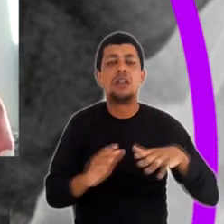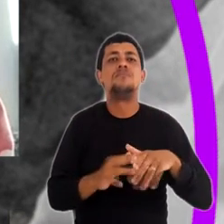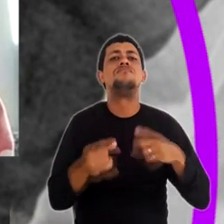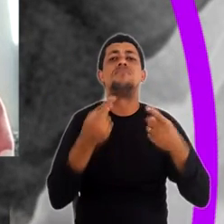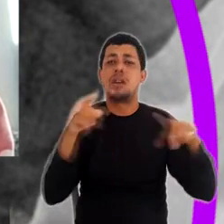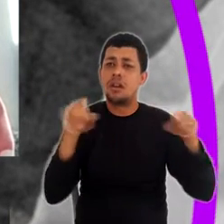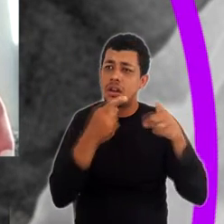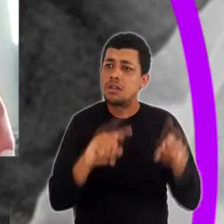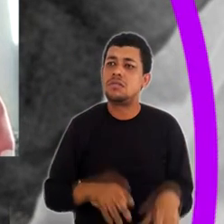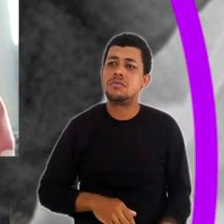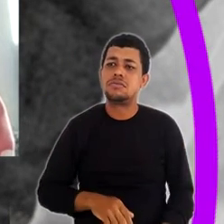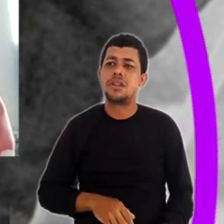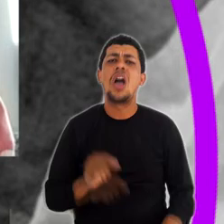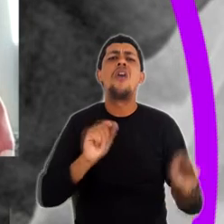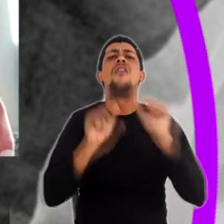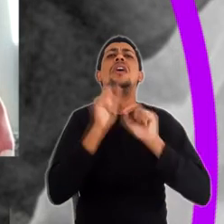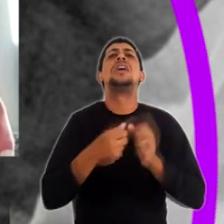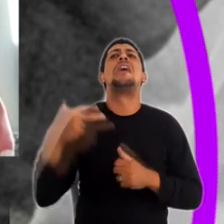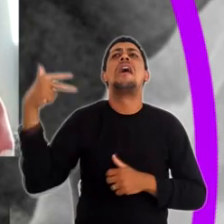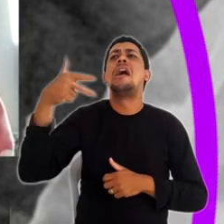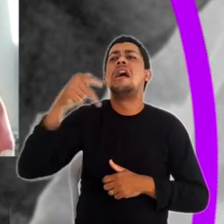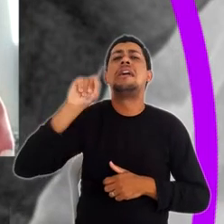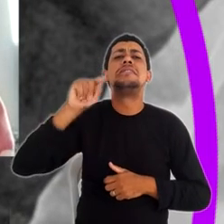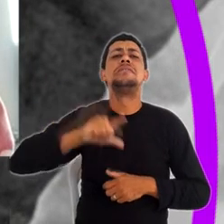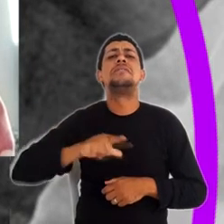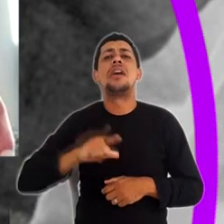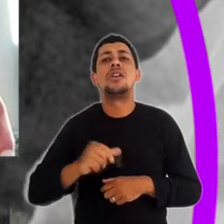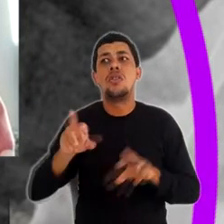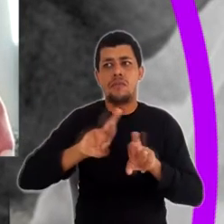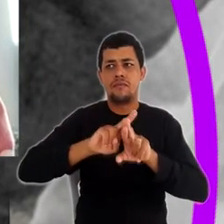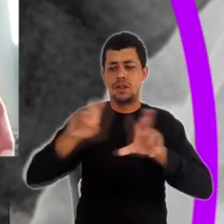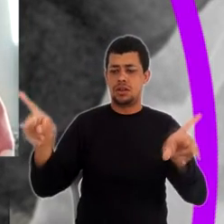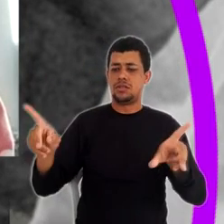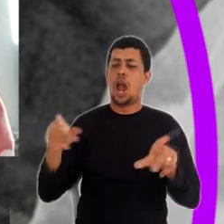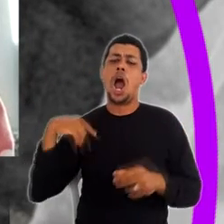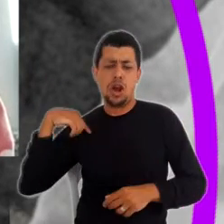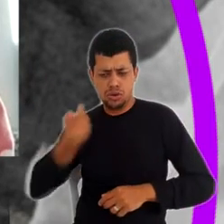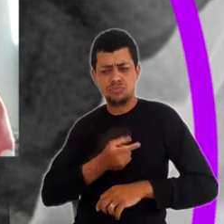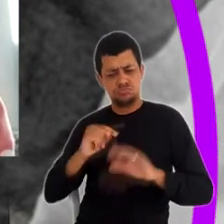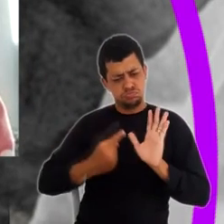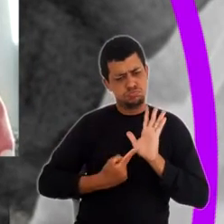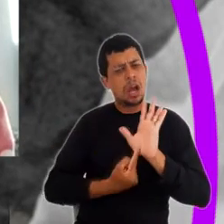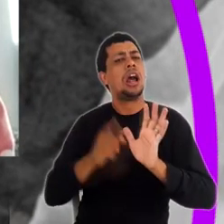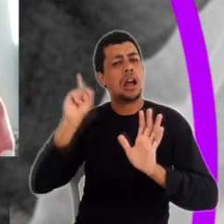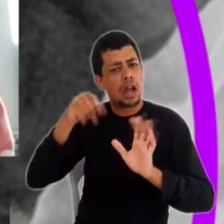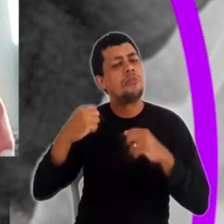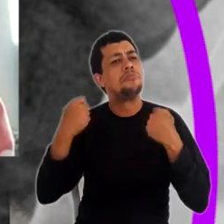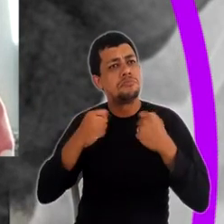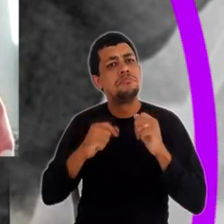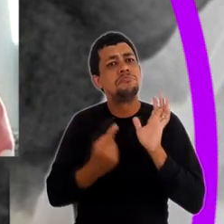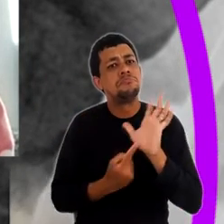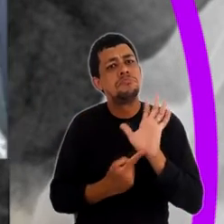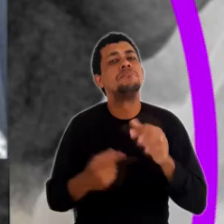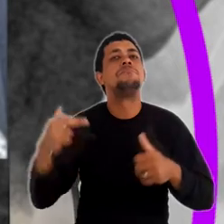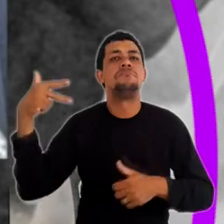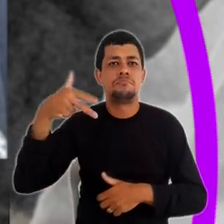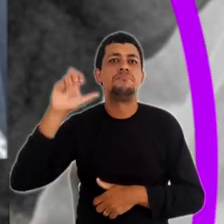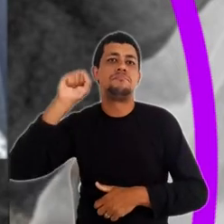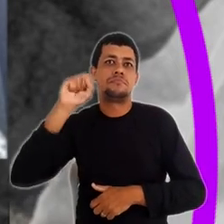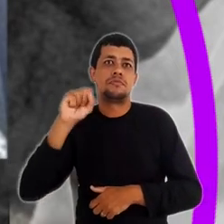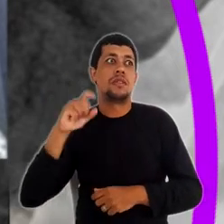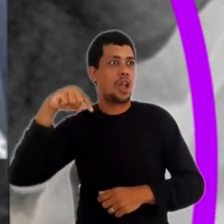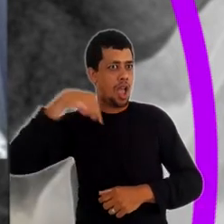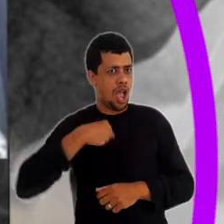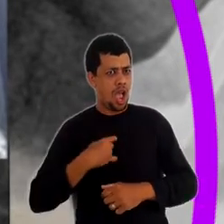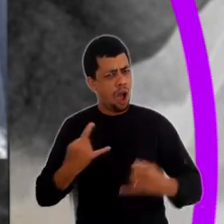seguem a poesia. O que o rap tem para vocês que falou, não, a nossa mensagem tem que ser passada pelo rap? Eu, assim,